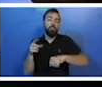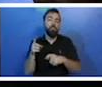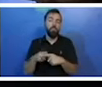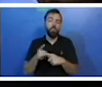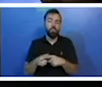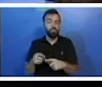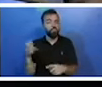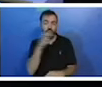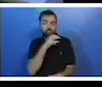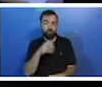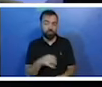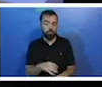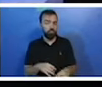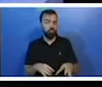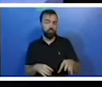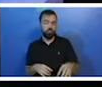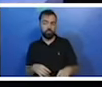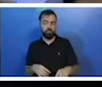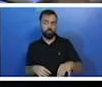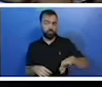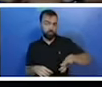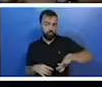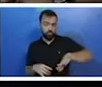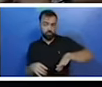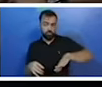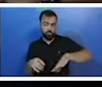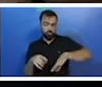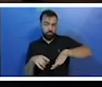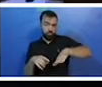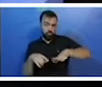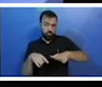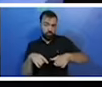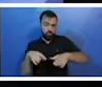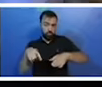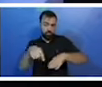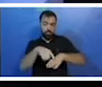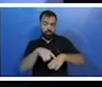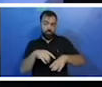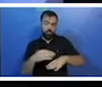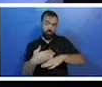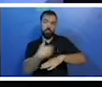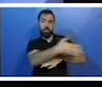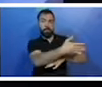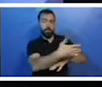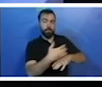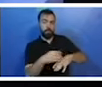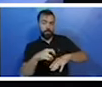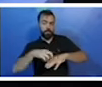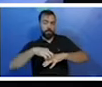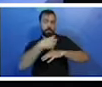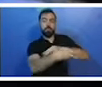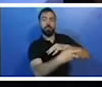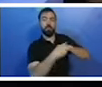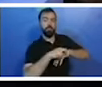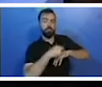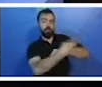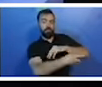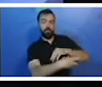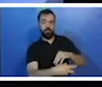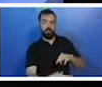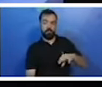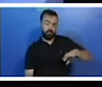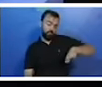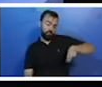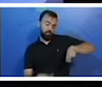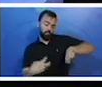andam tão rápido que se a pista não for inclinada, eles vão começando a ser jogados para fora da pista. Então eles têm que